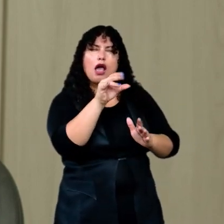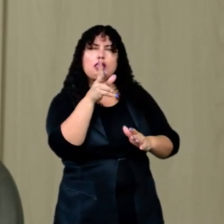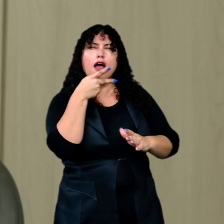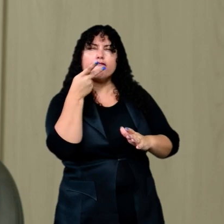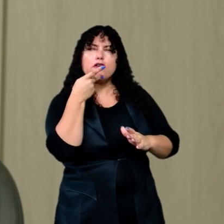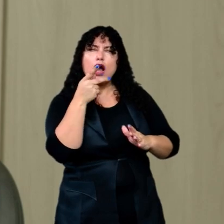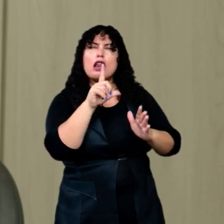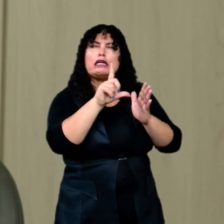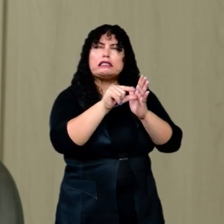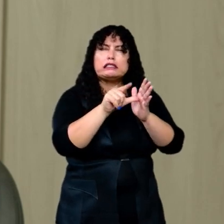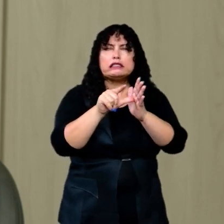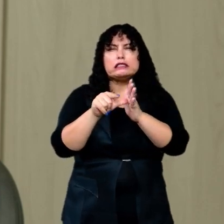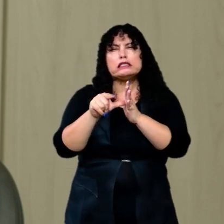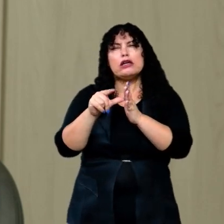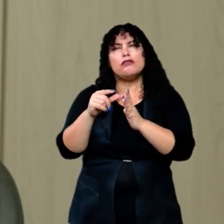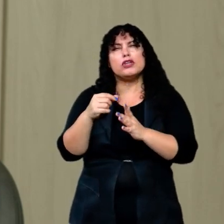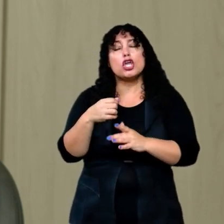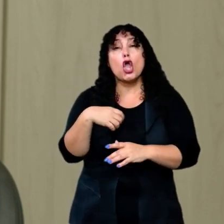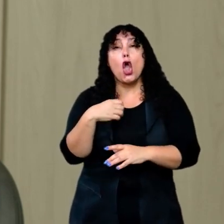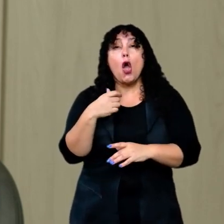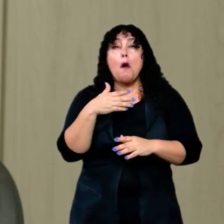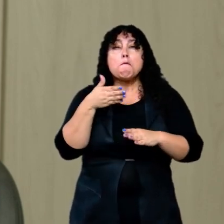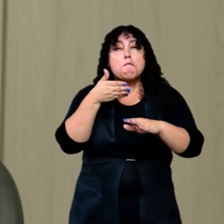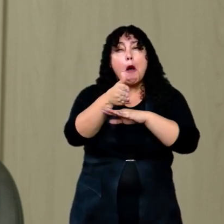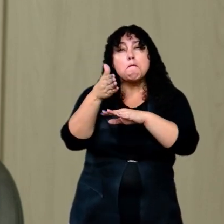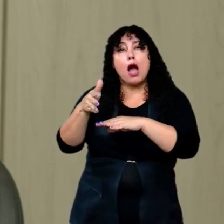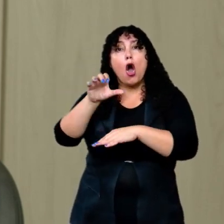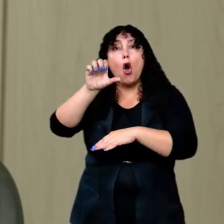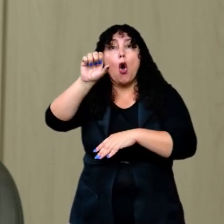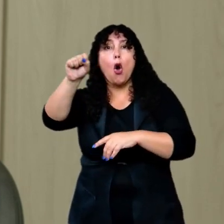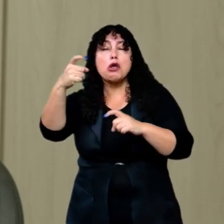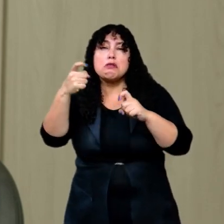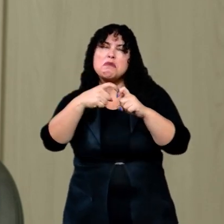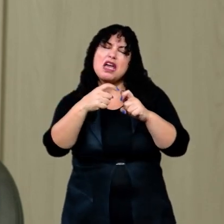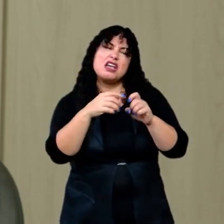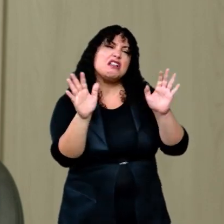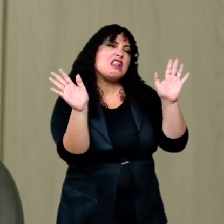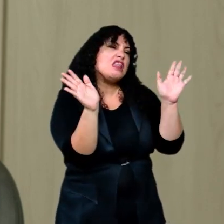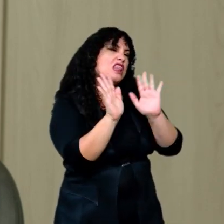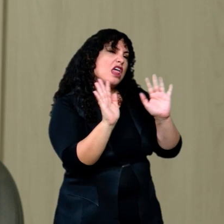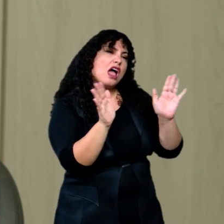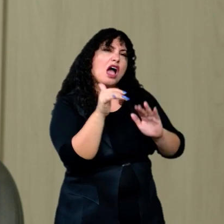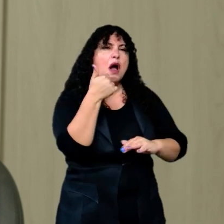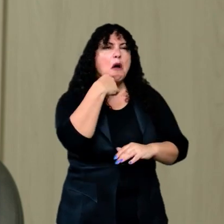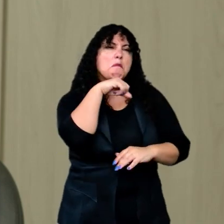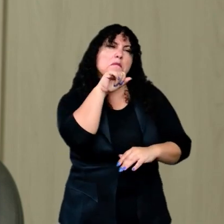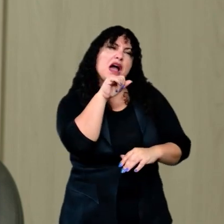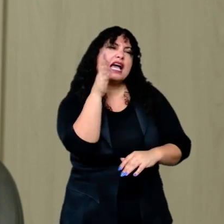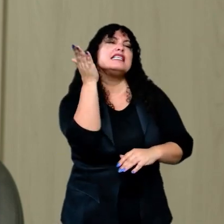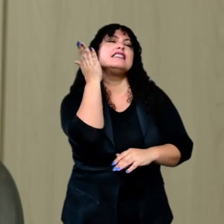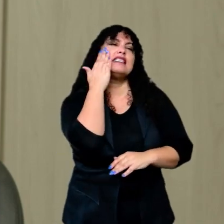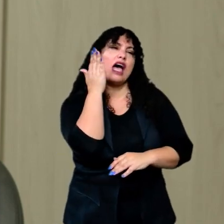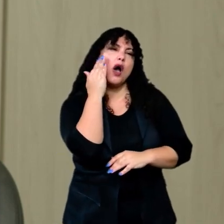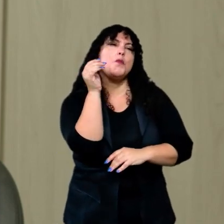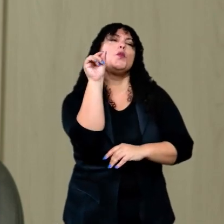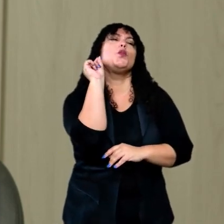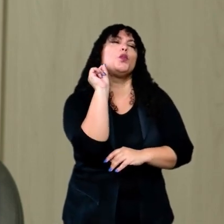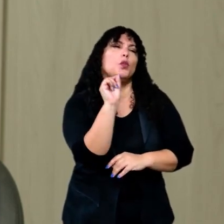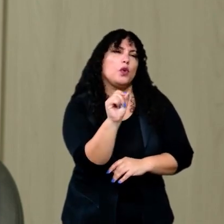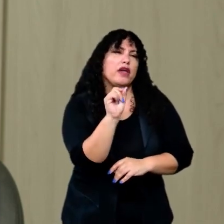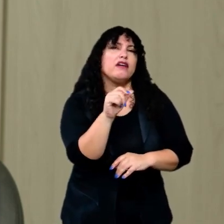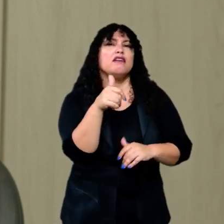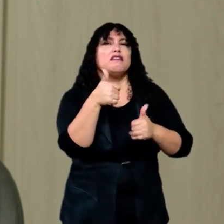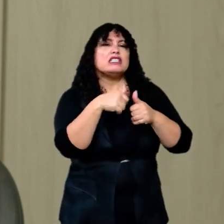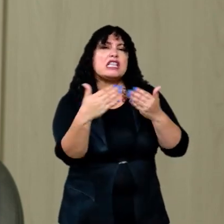fala, eu passei por 8 médicos e a gente ouve muito assim, não, mãezinha, sabe o que é? É que